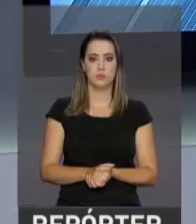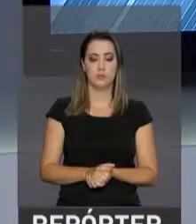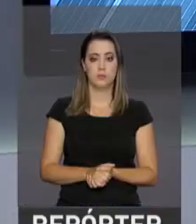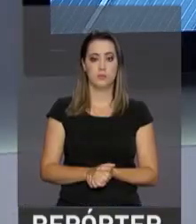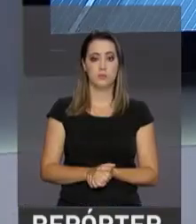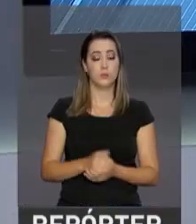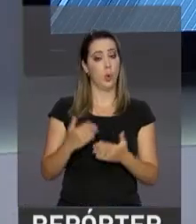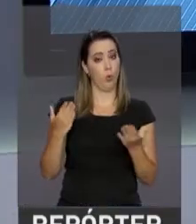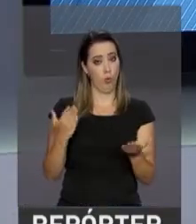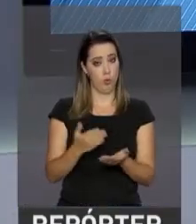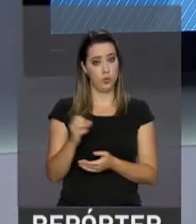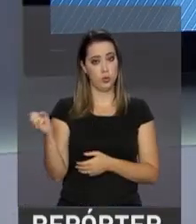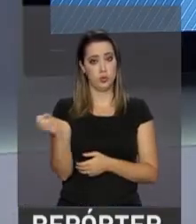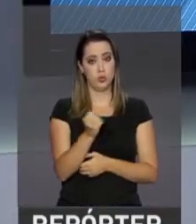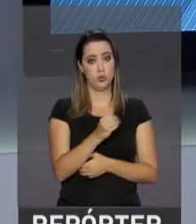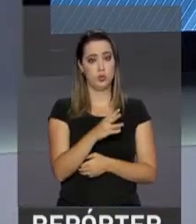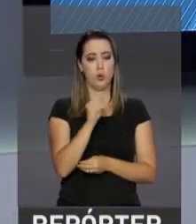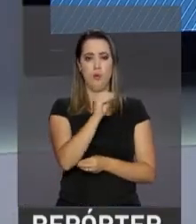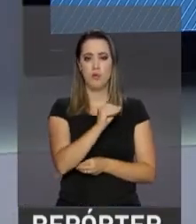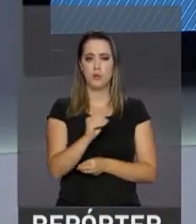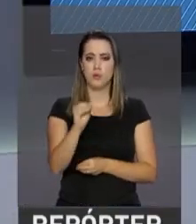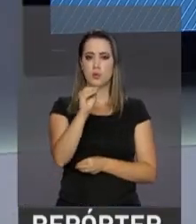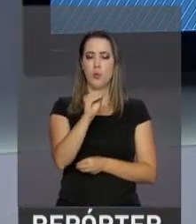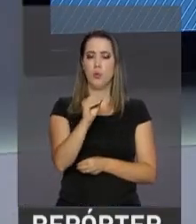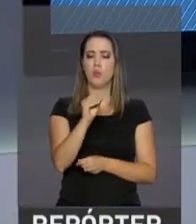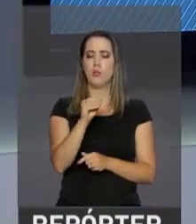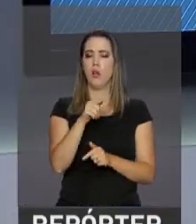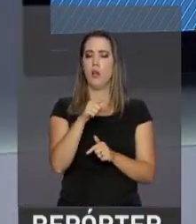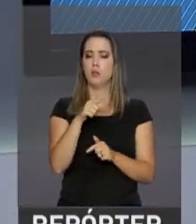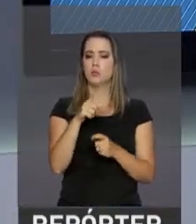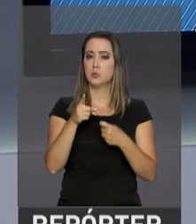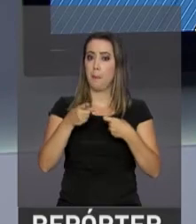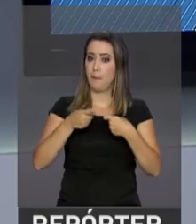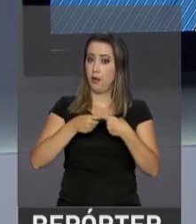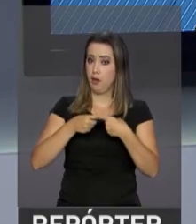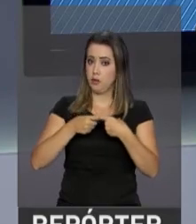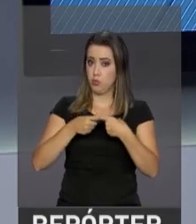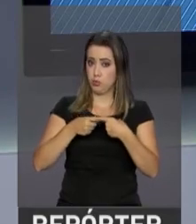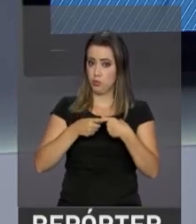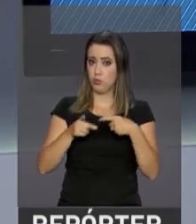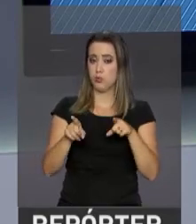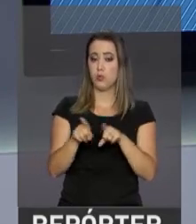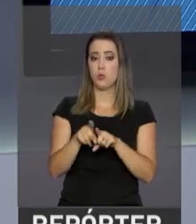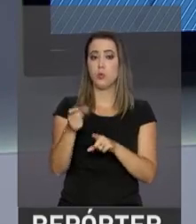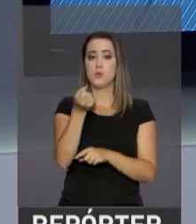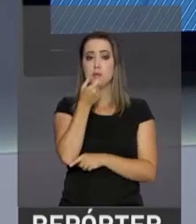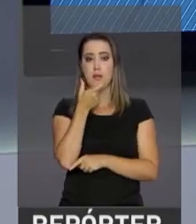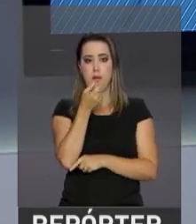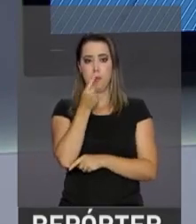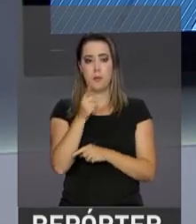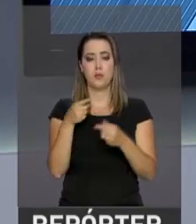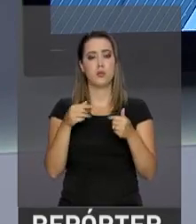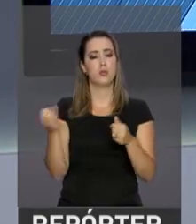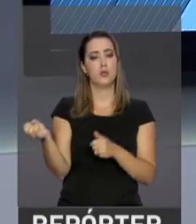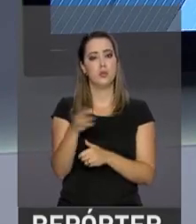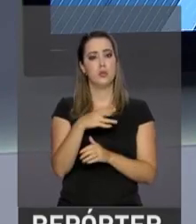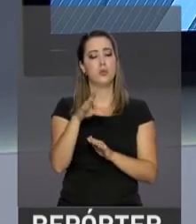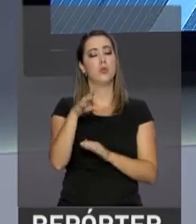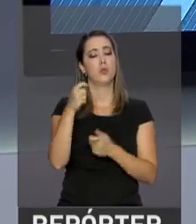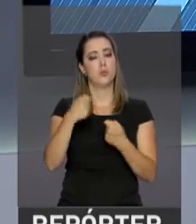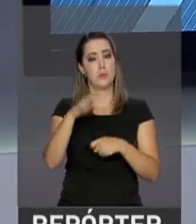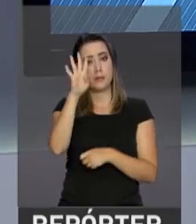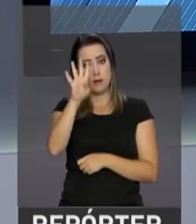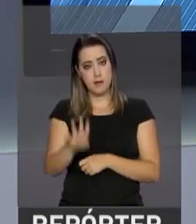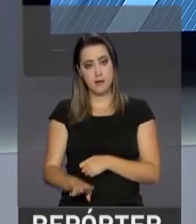A partir de hoje, novos exames, terapias e medicamentos passam a integrar o rol de procedimentos básicos de planos de